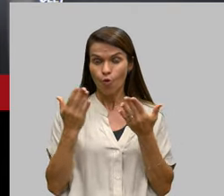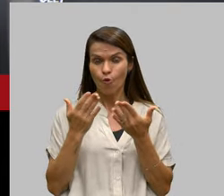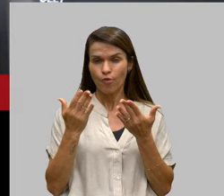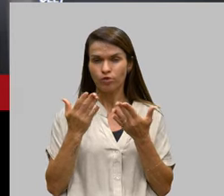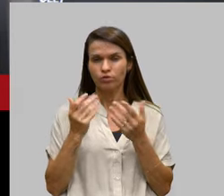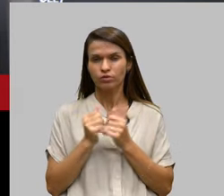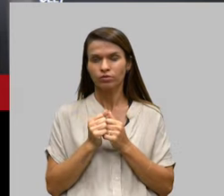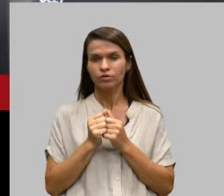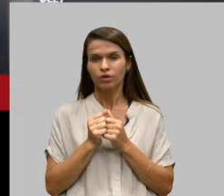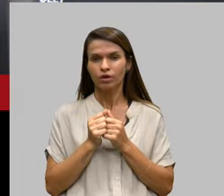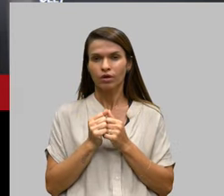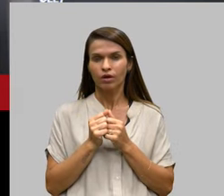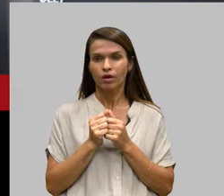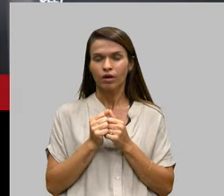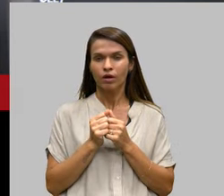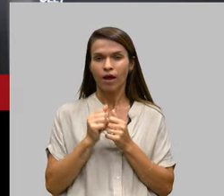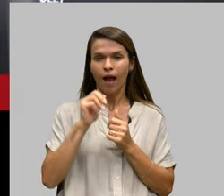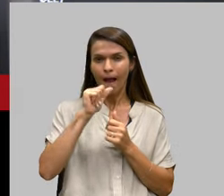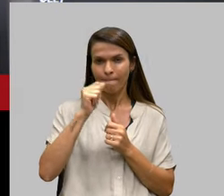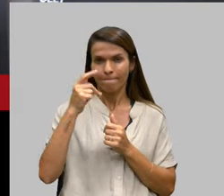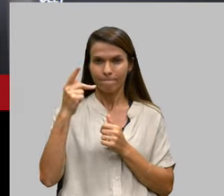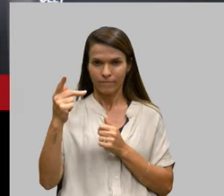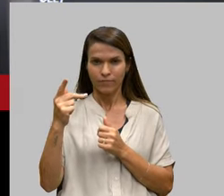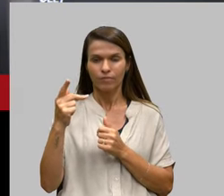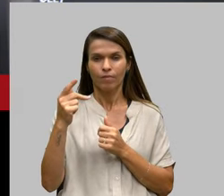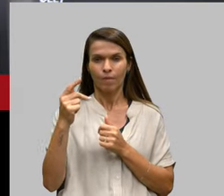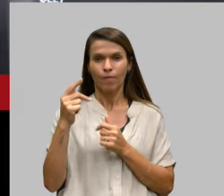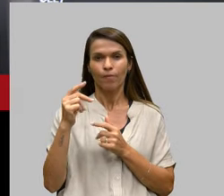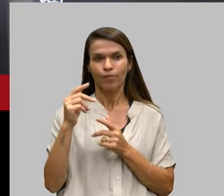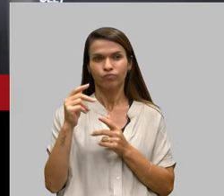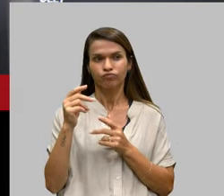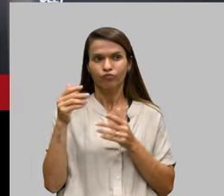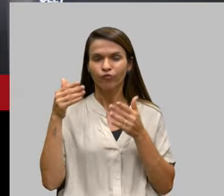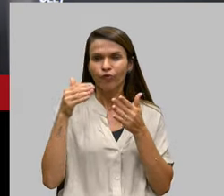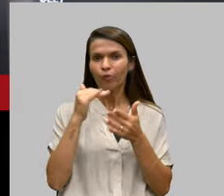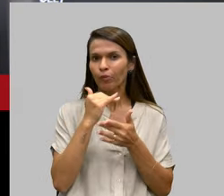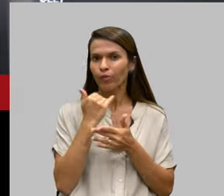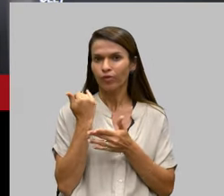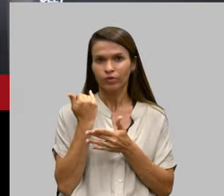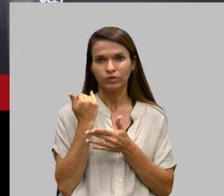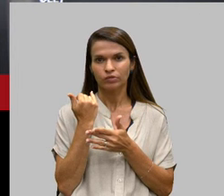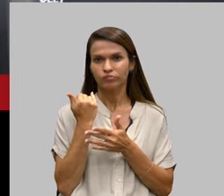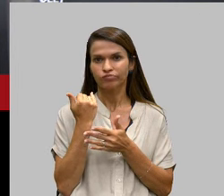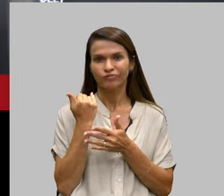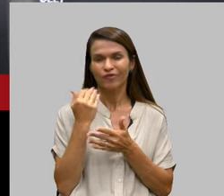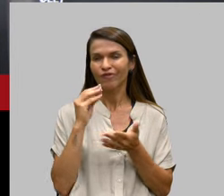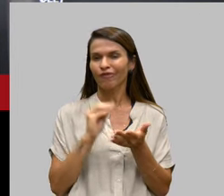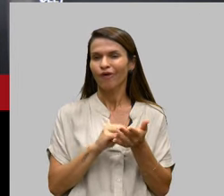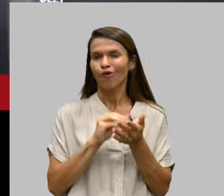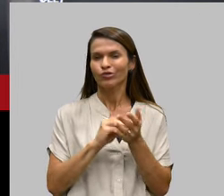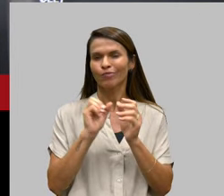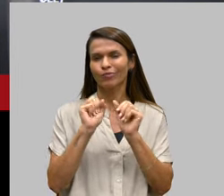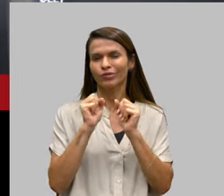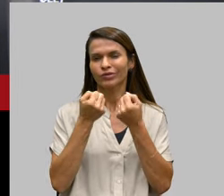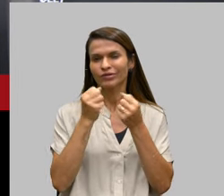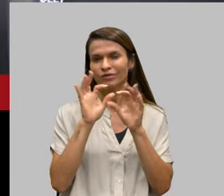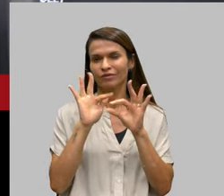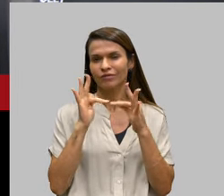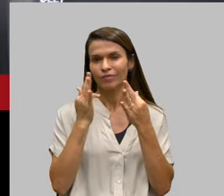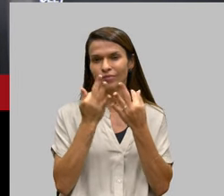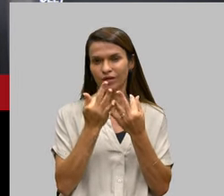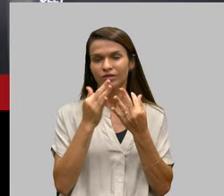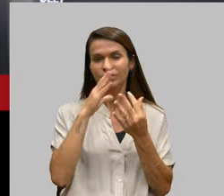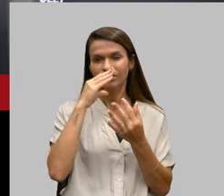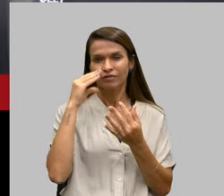pensão por morte para dar um exemplo ela não mais protege a família desses Servidores